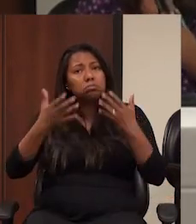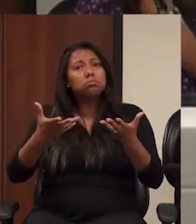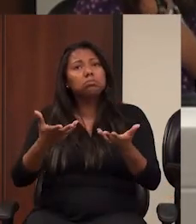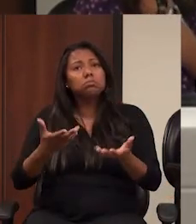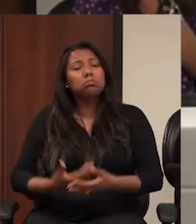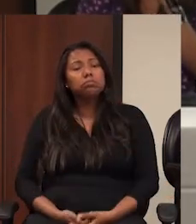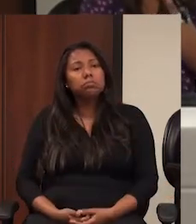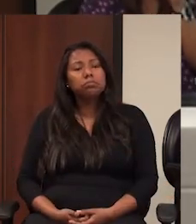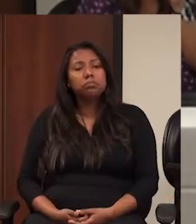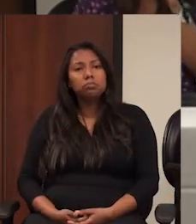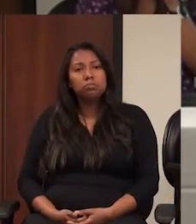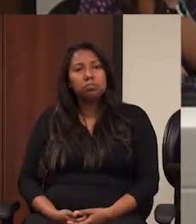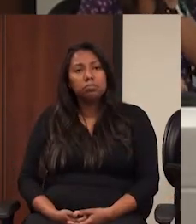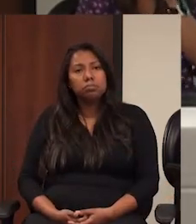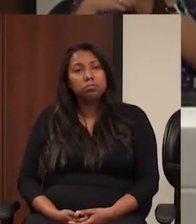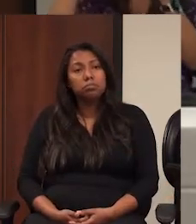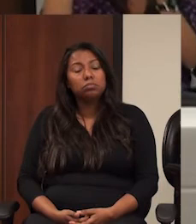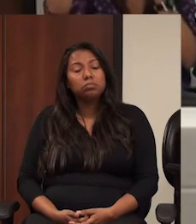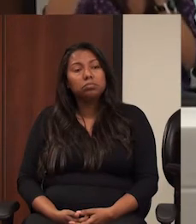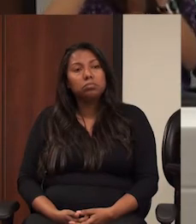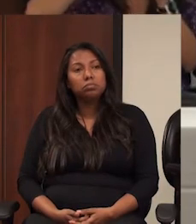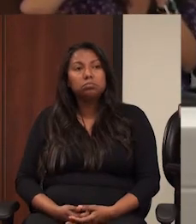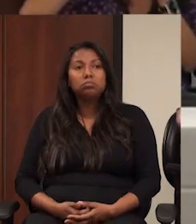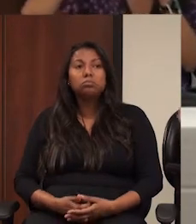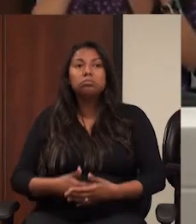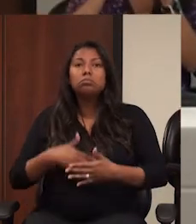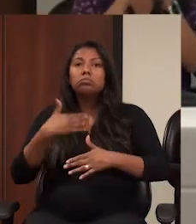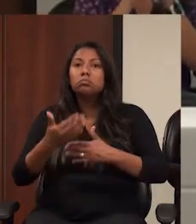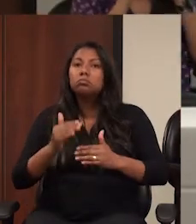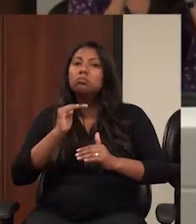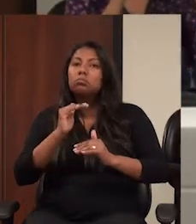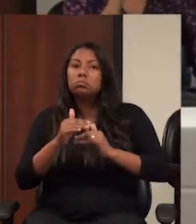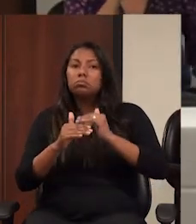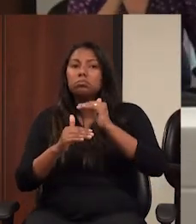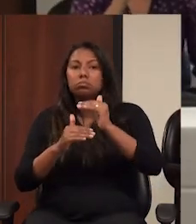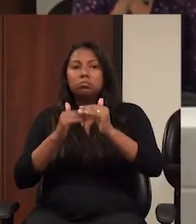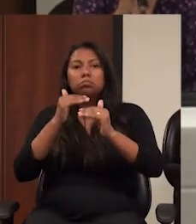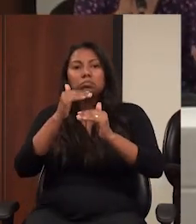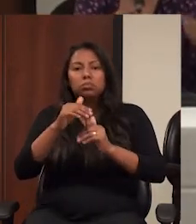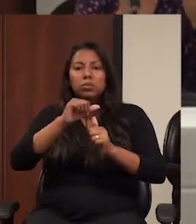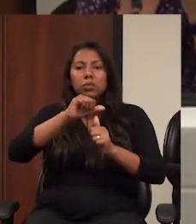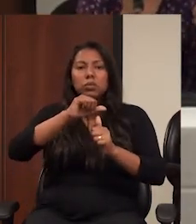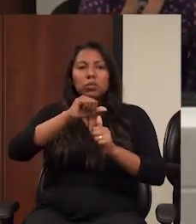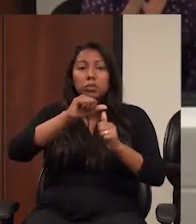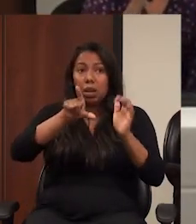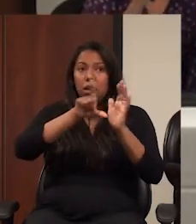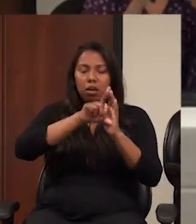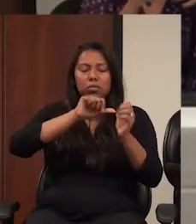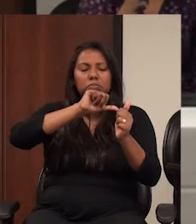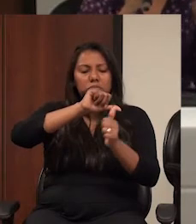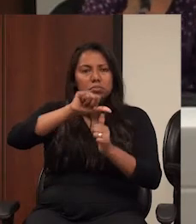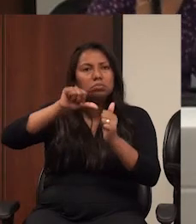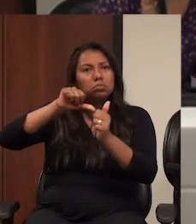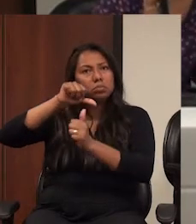passar. Conforme nós vamos evoluindo, e de acordo com essas modificações da lei,